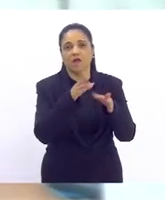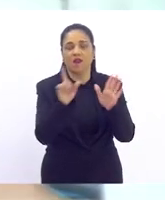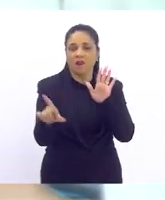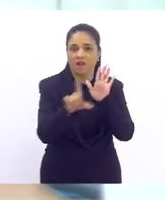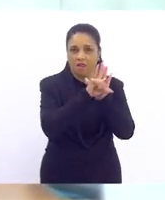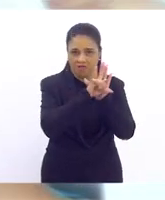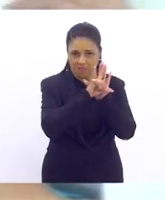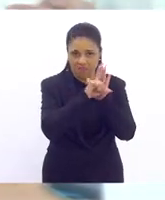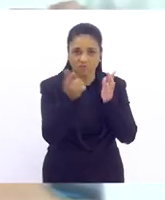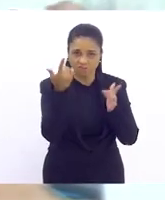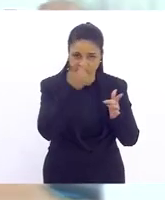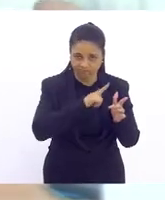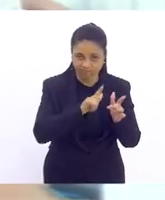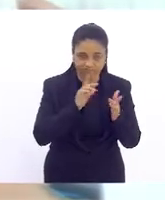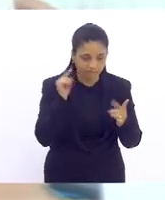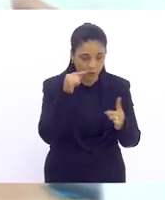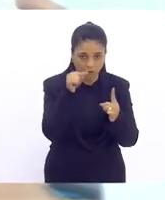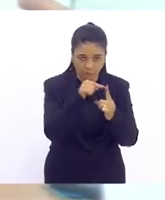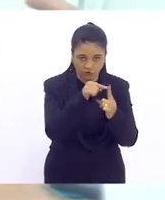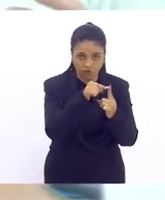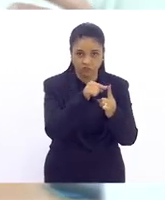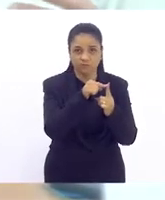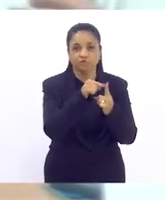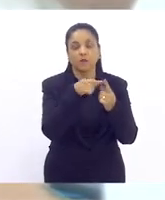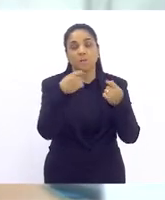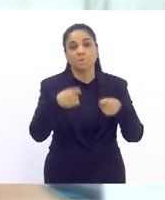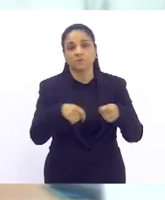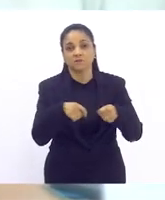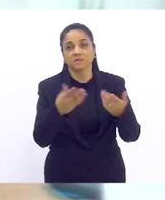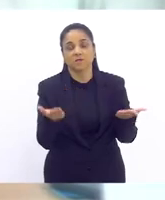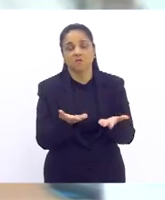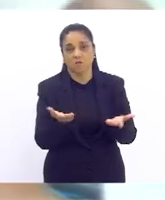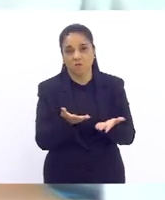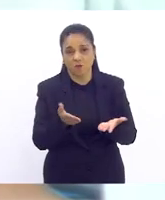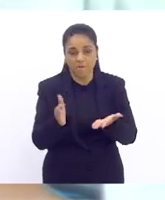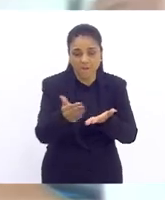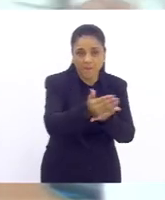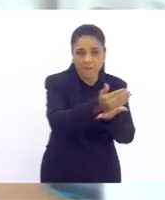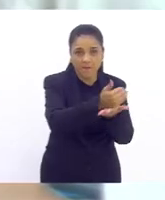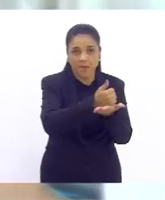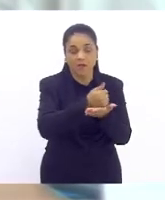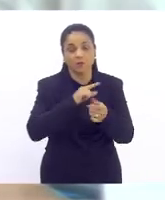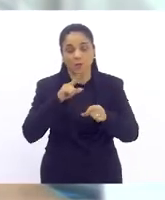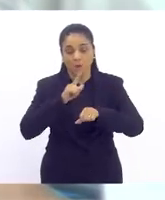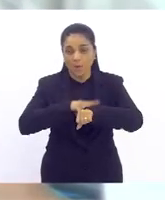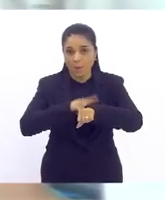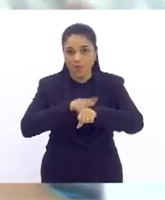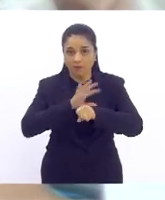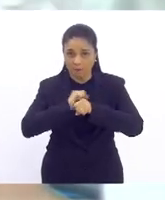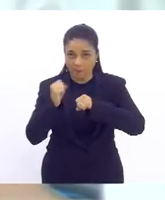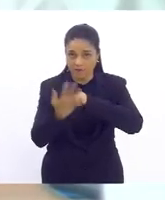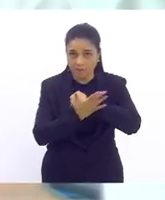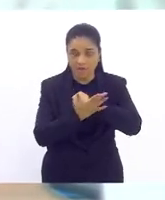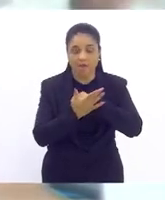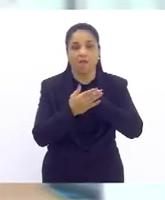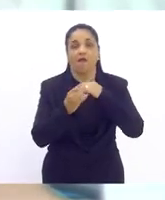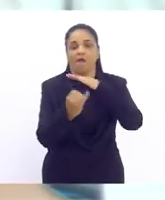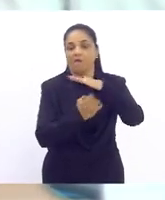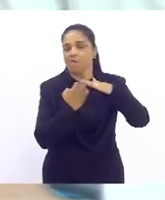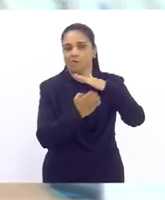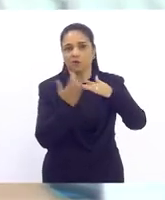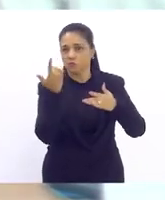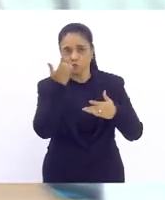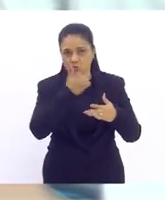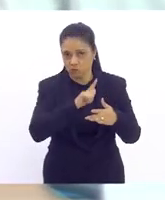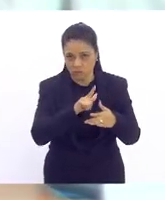já alcançado então a gente precisa fazer a questão de cotação e no período de pandemia a empresa não tava conseguindo cotar